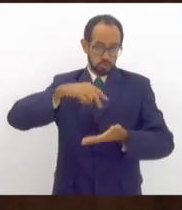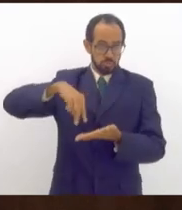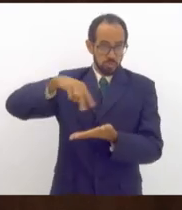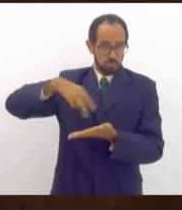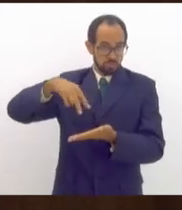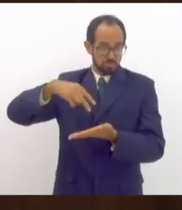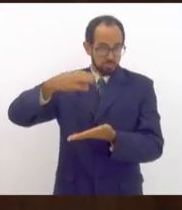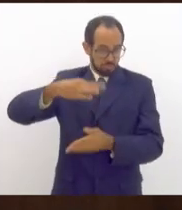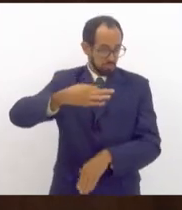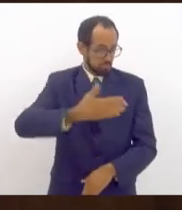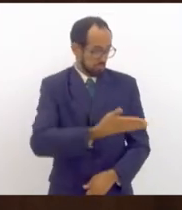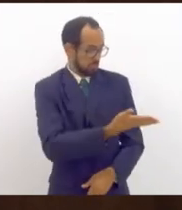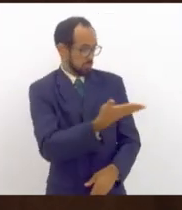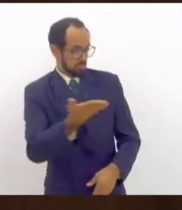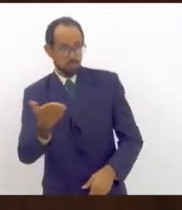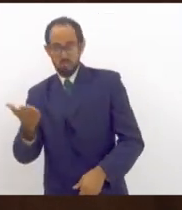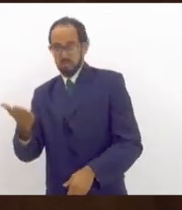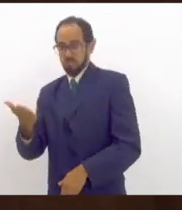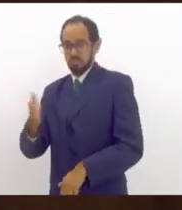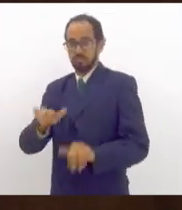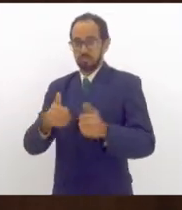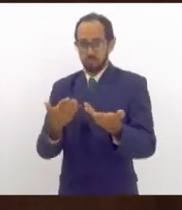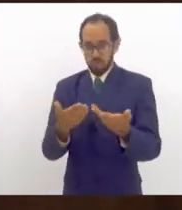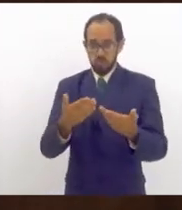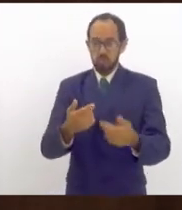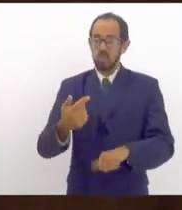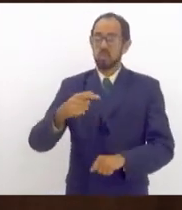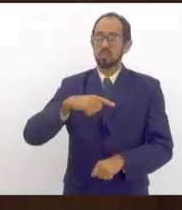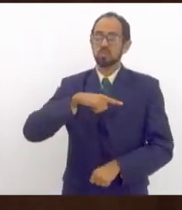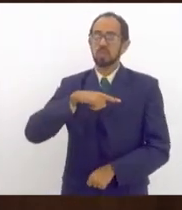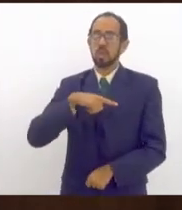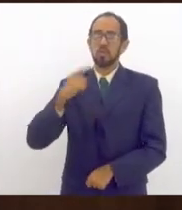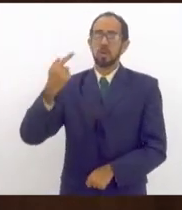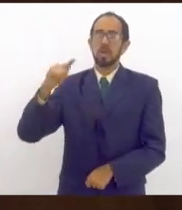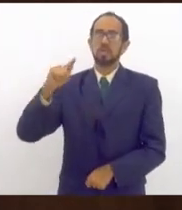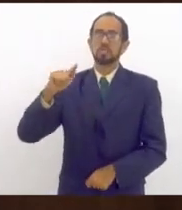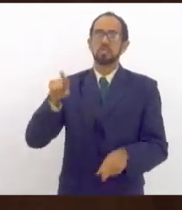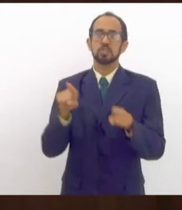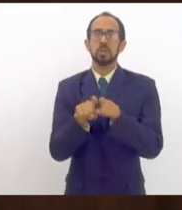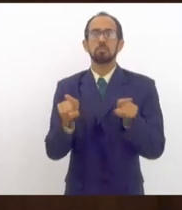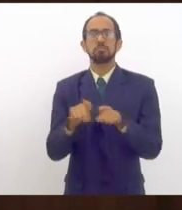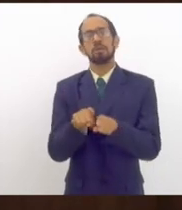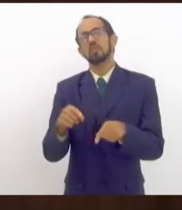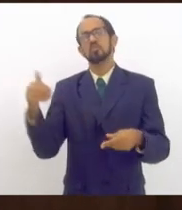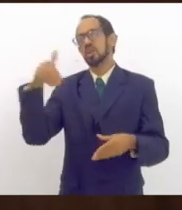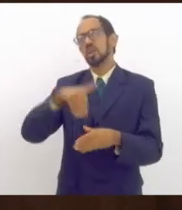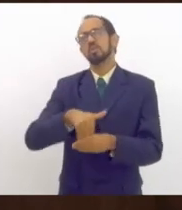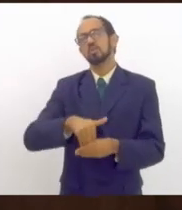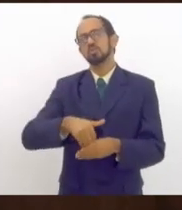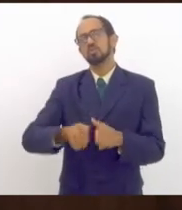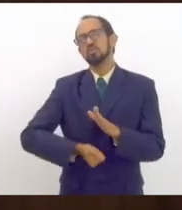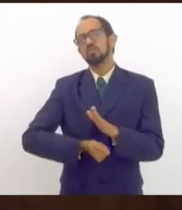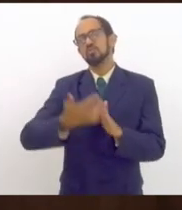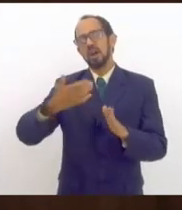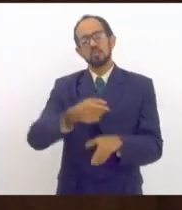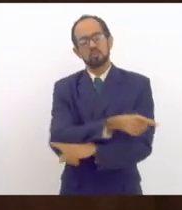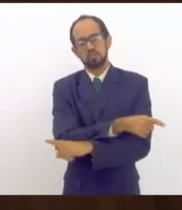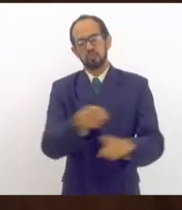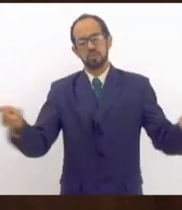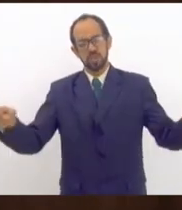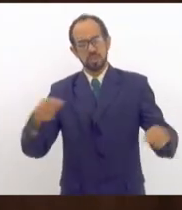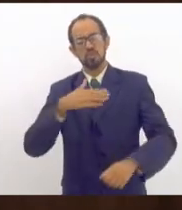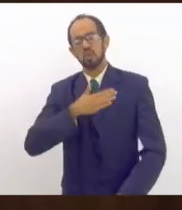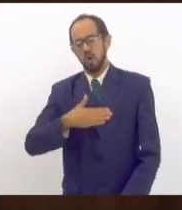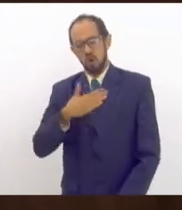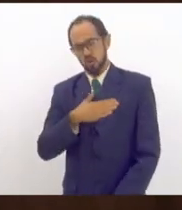dança todo mundo dança e garanto os eleitores de muitos deputados e deputados que estão aqui gostam